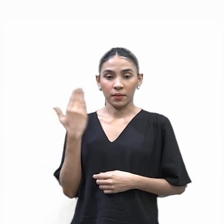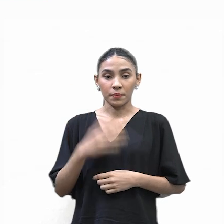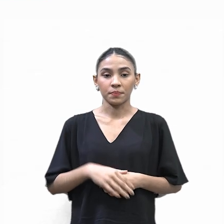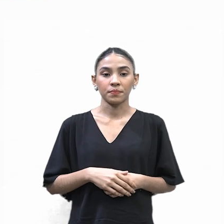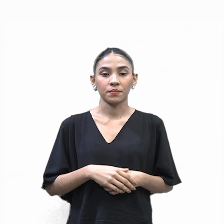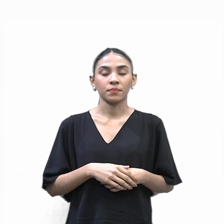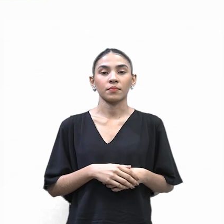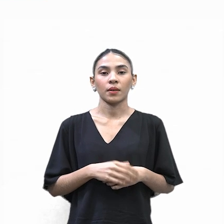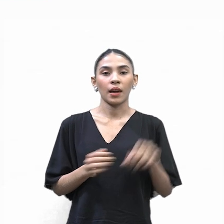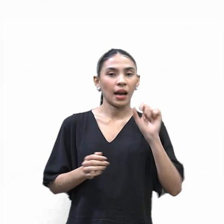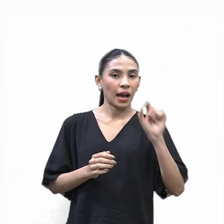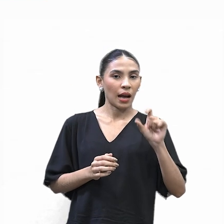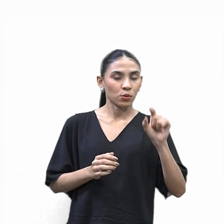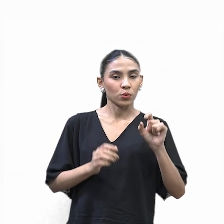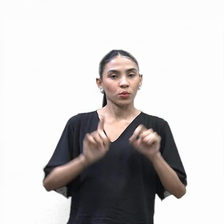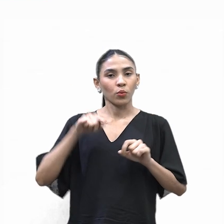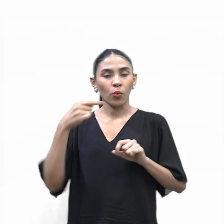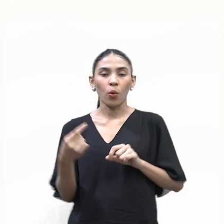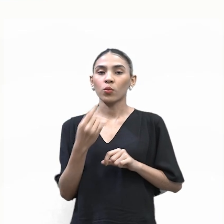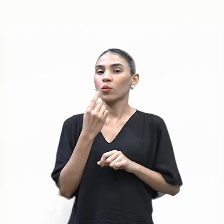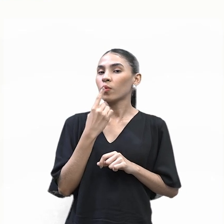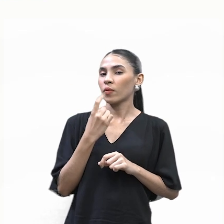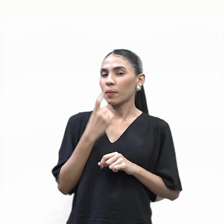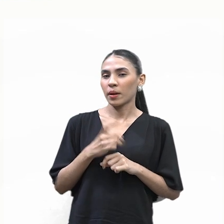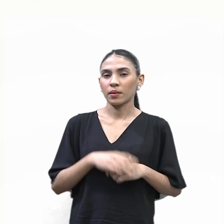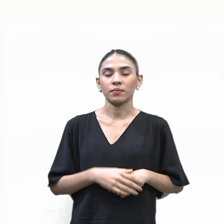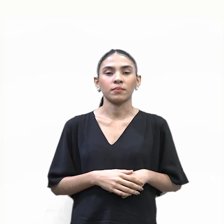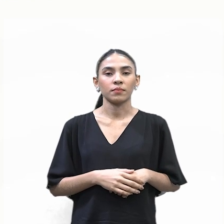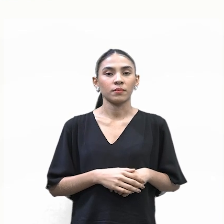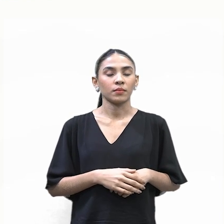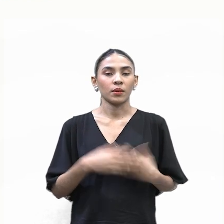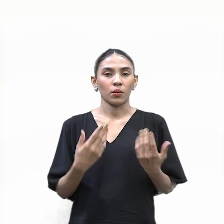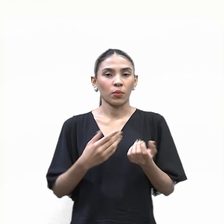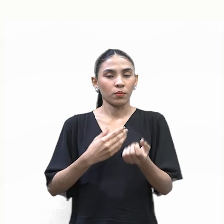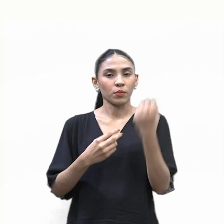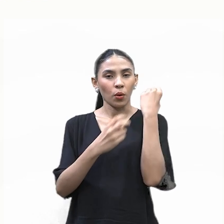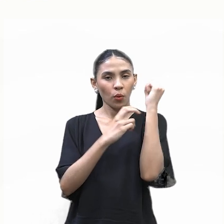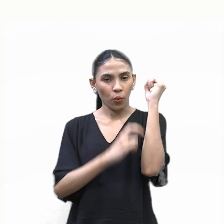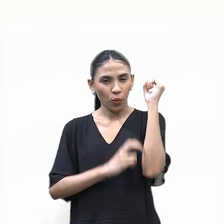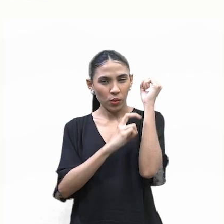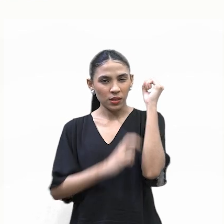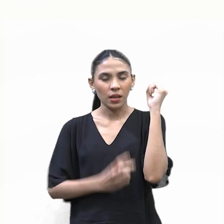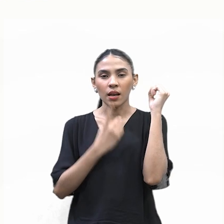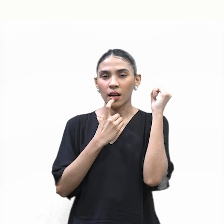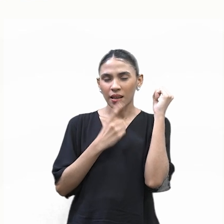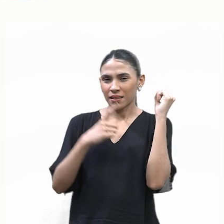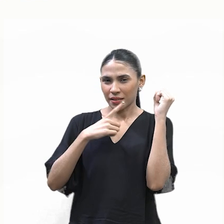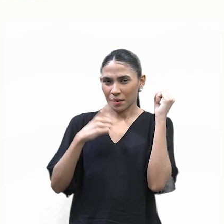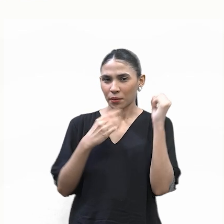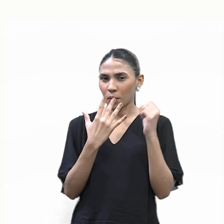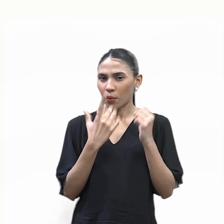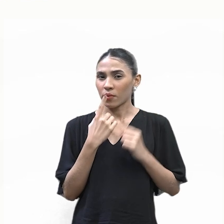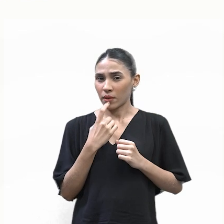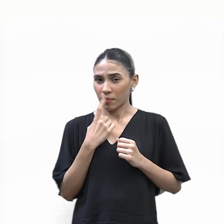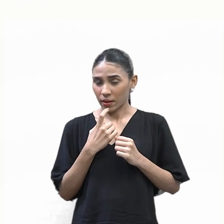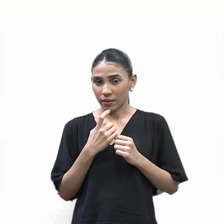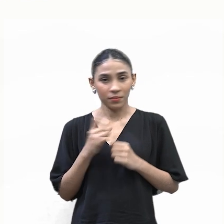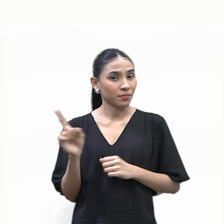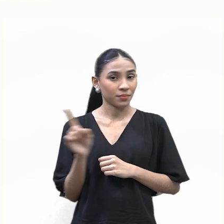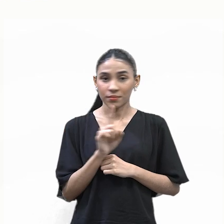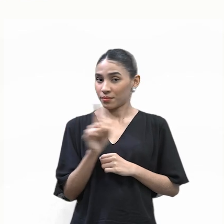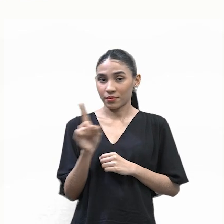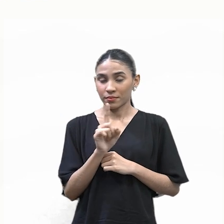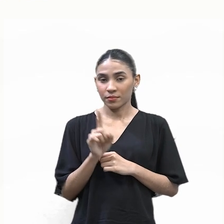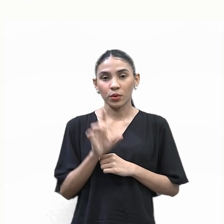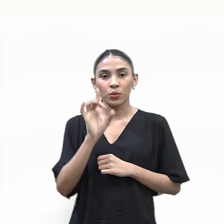está azul, do outro vermelho. Será que o nosso coração, aliás, o nosso sangue tem essa coloração vermelha, né? Não, na verdade ele só